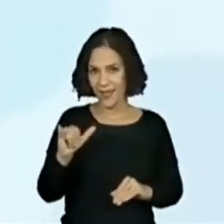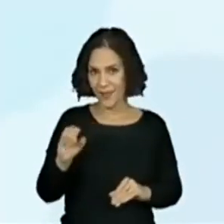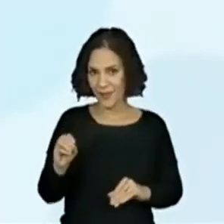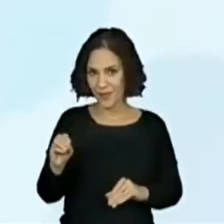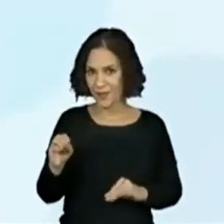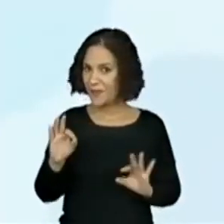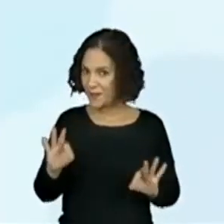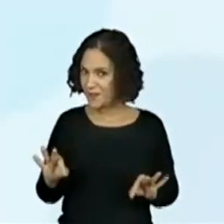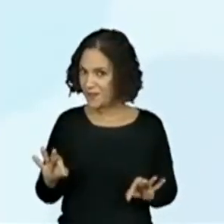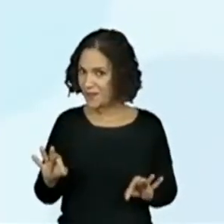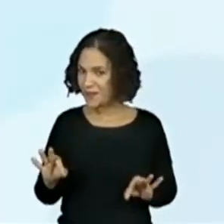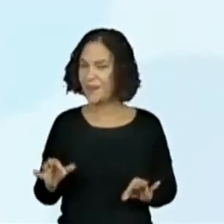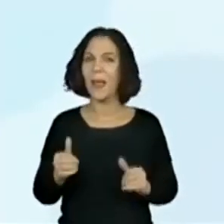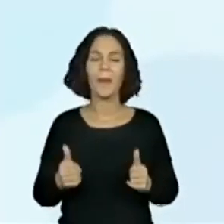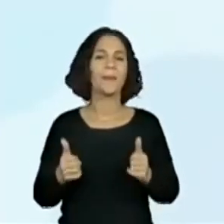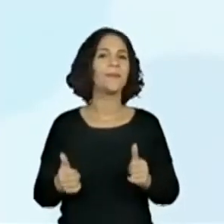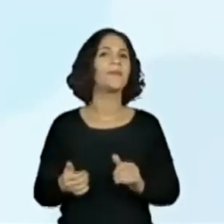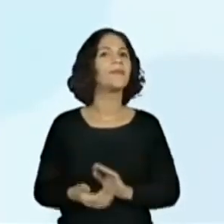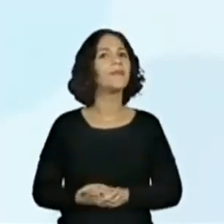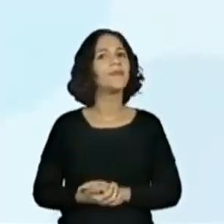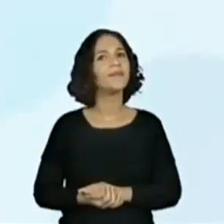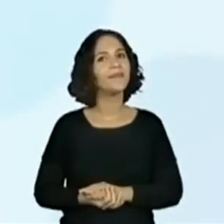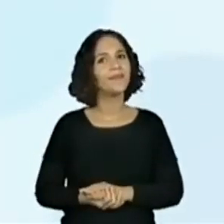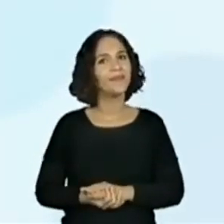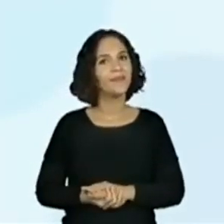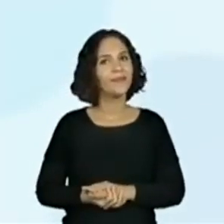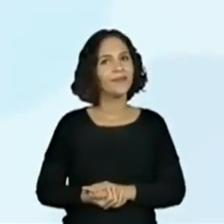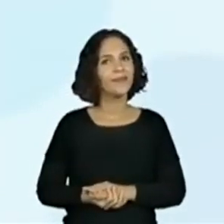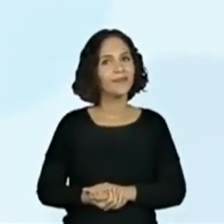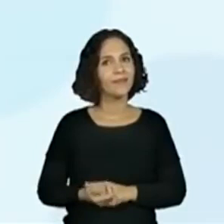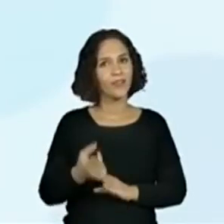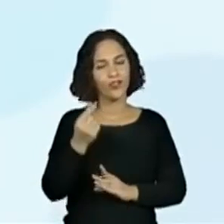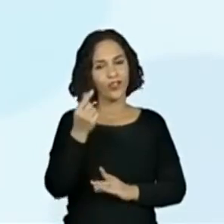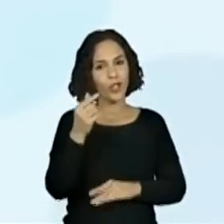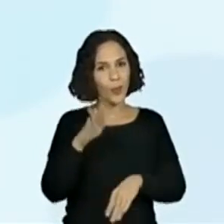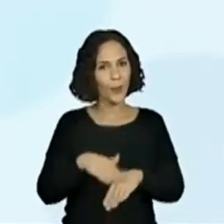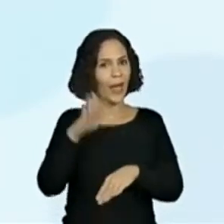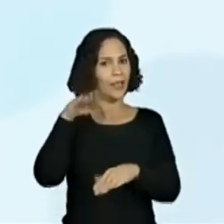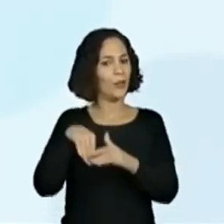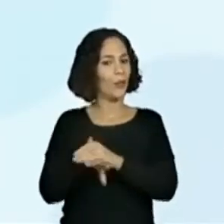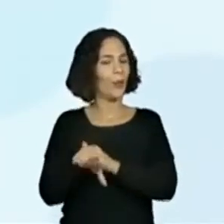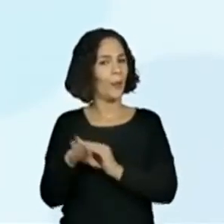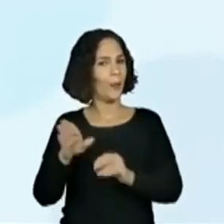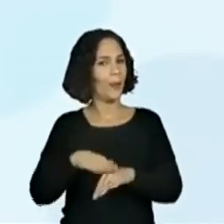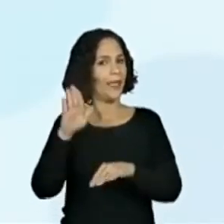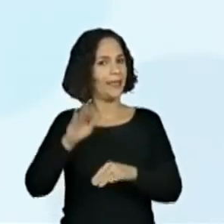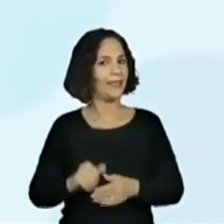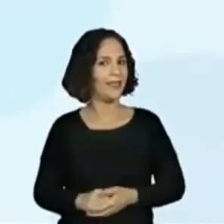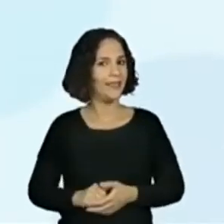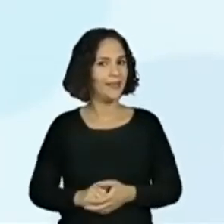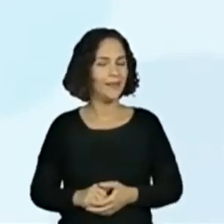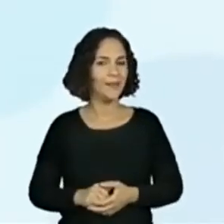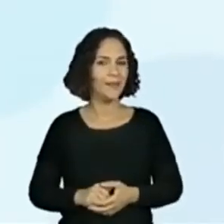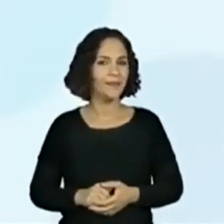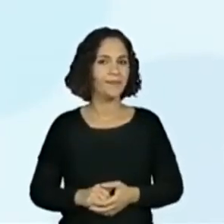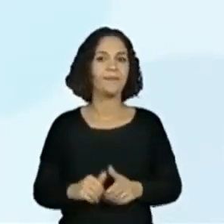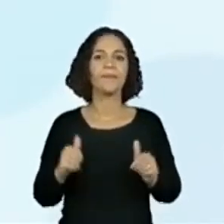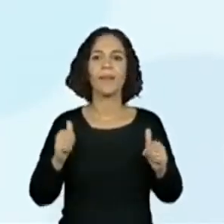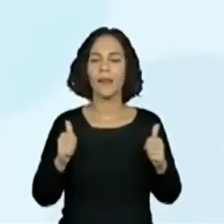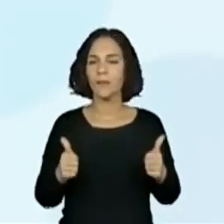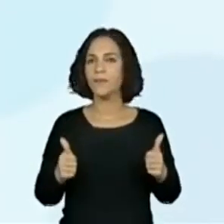Henrique. Vamos escrever. Caio Henrique tem mais reais. Henrique, olha